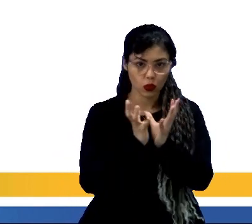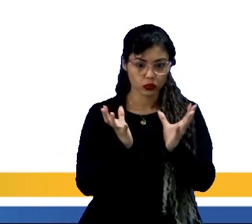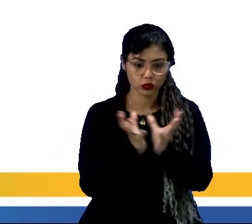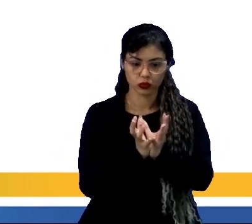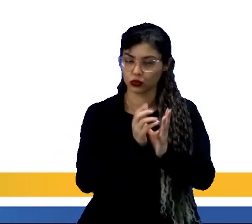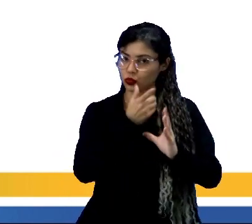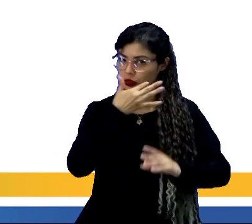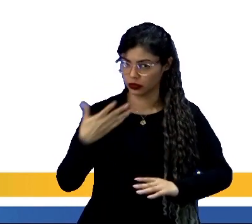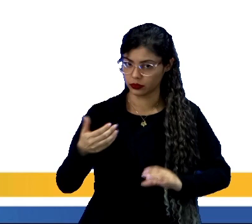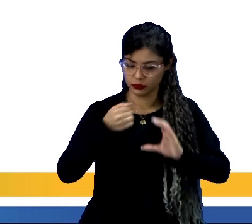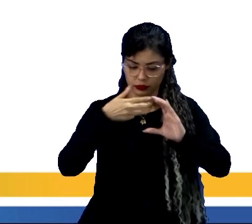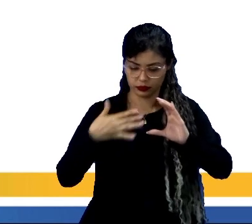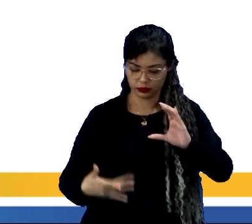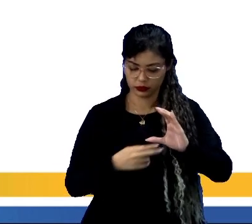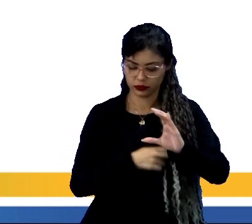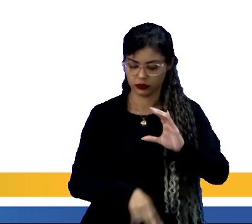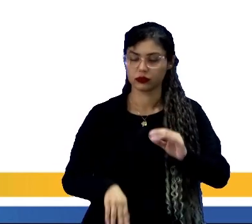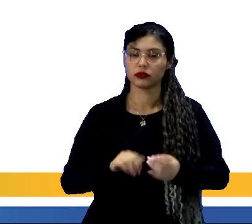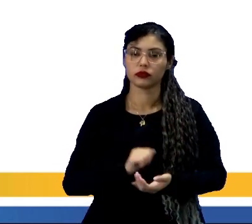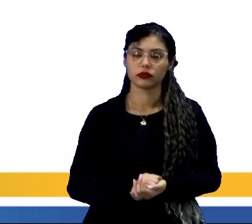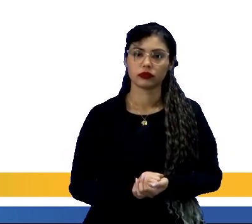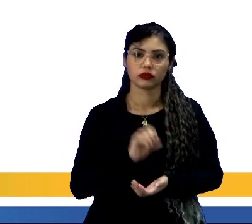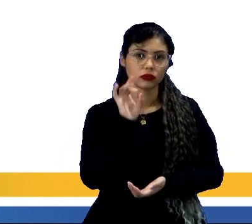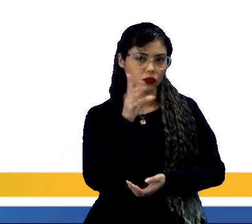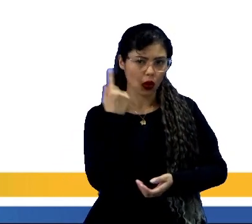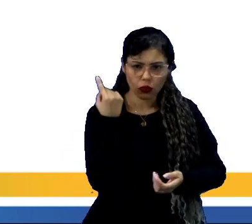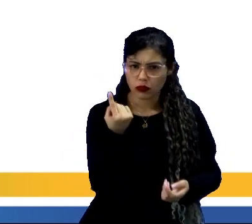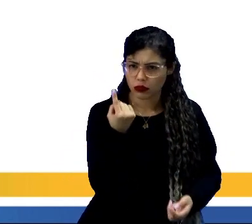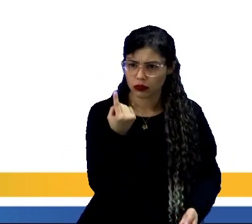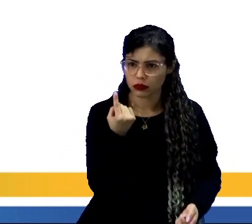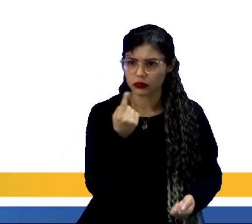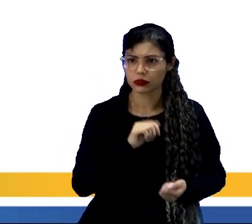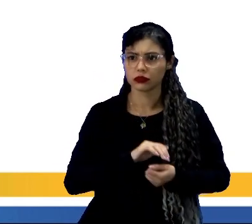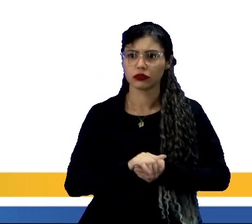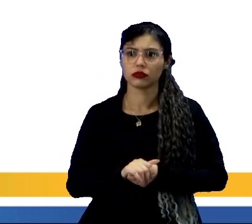conjunto de espécies? Então, está se referindo a apenas uma espécie?